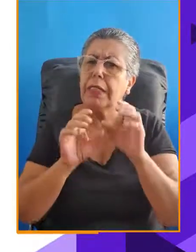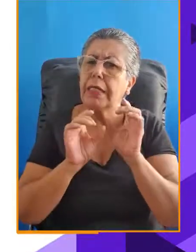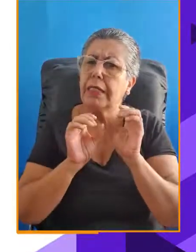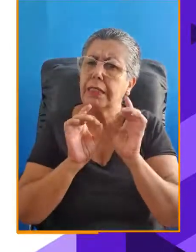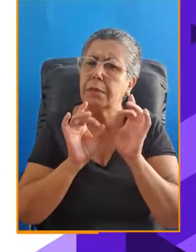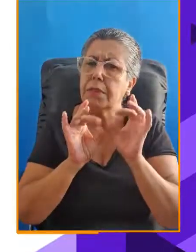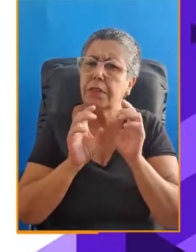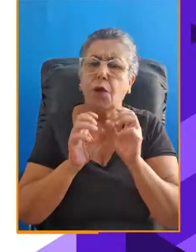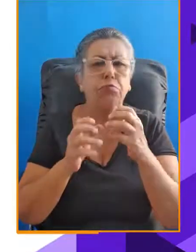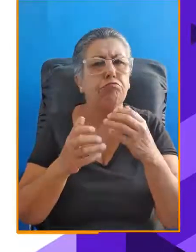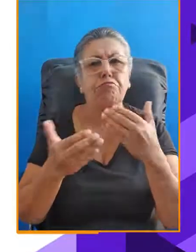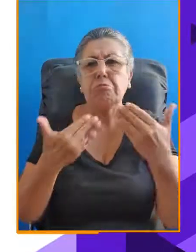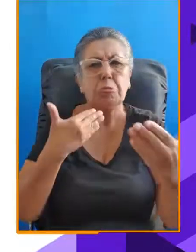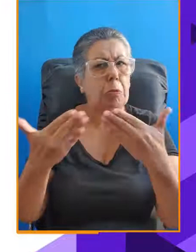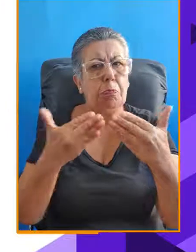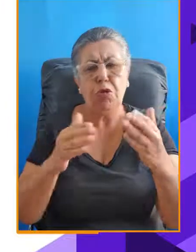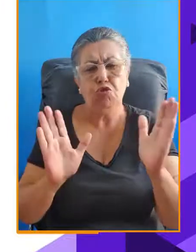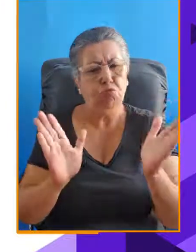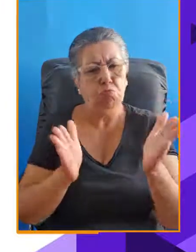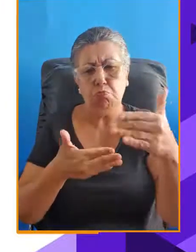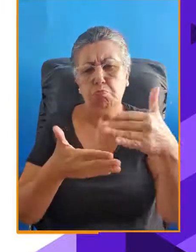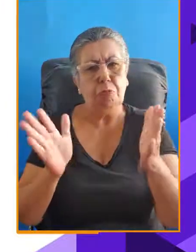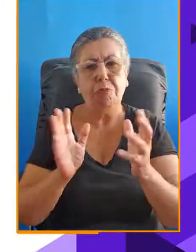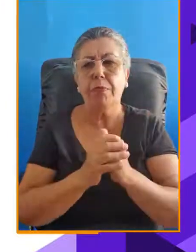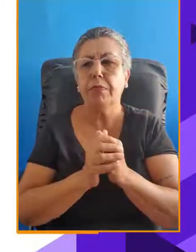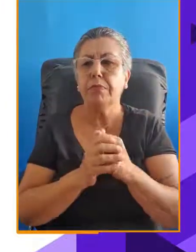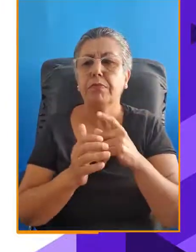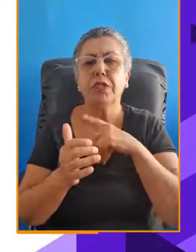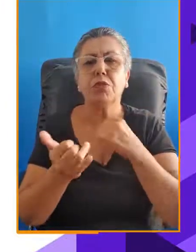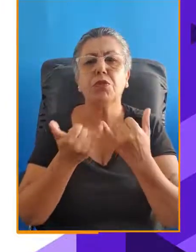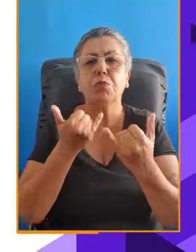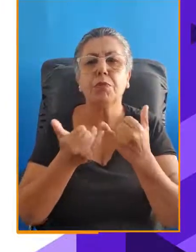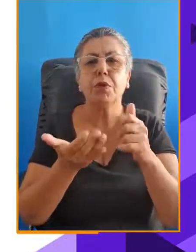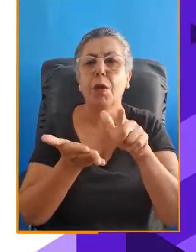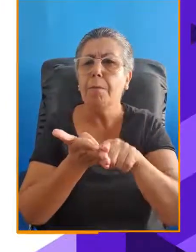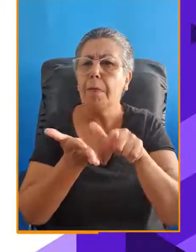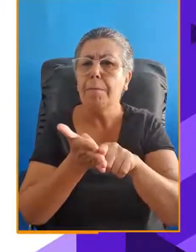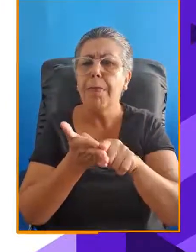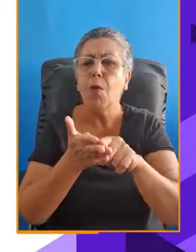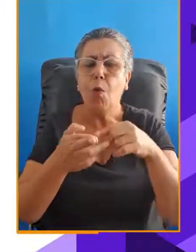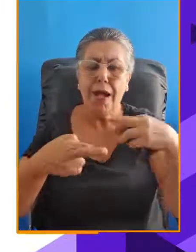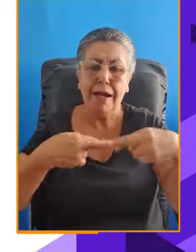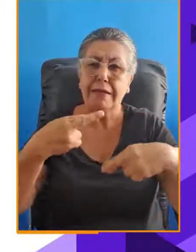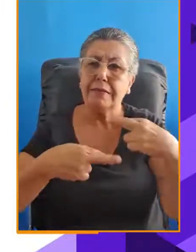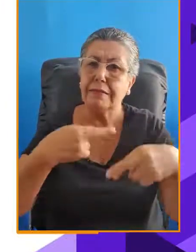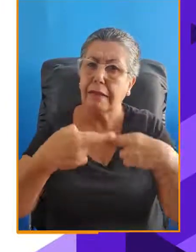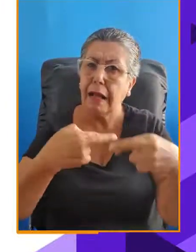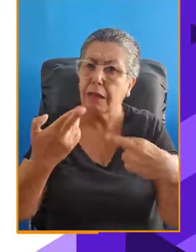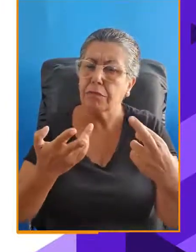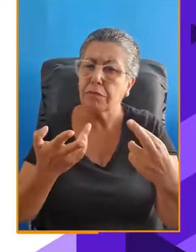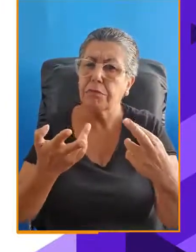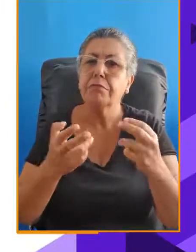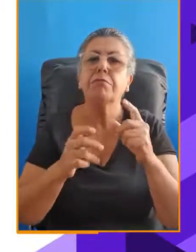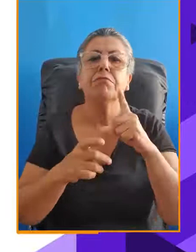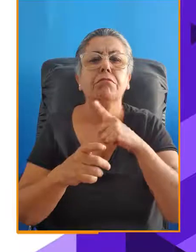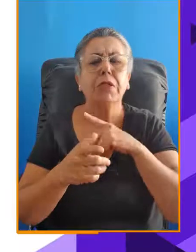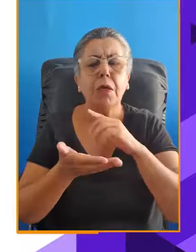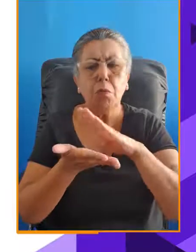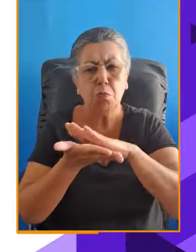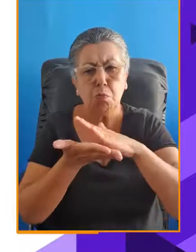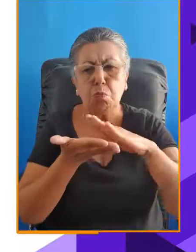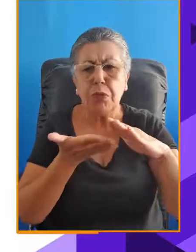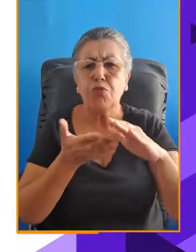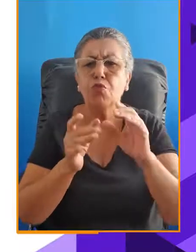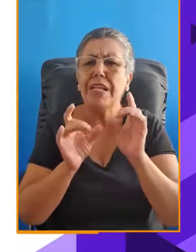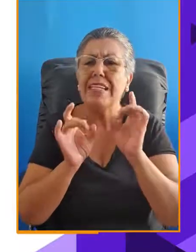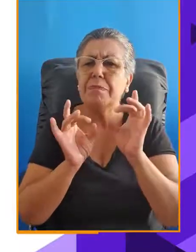é subordinada ao formato. Aqui nós temos o exemplo de um papel reciclado. O papel reciclado possui uma